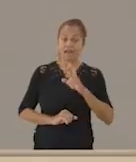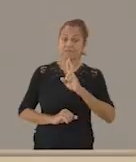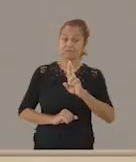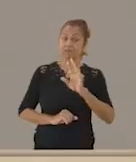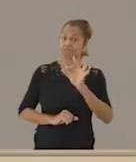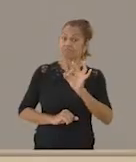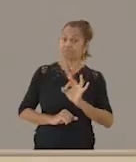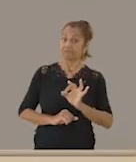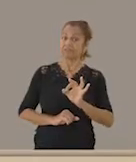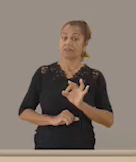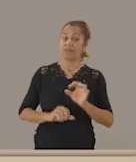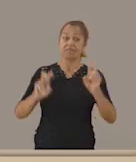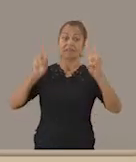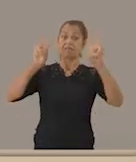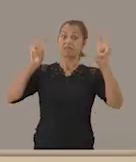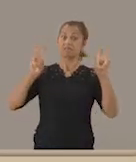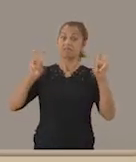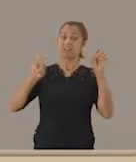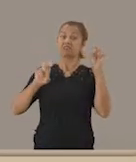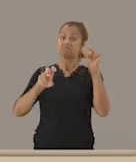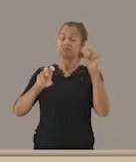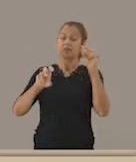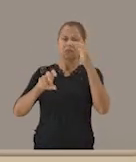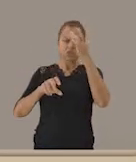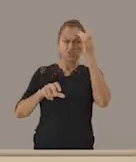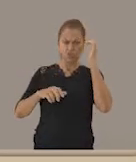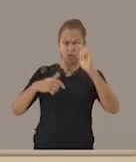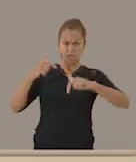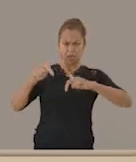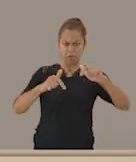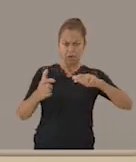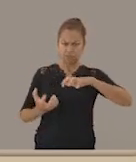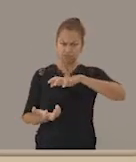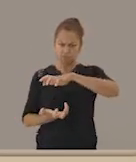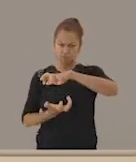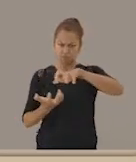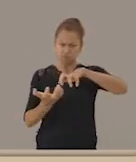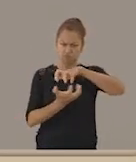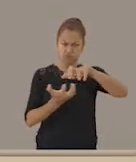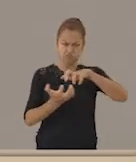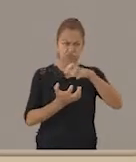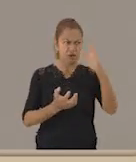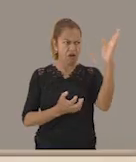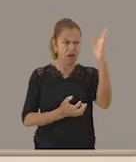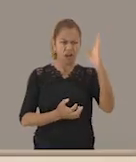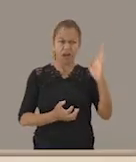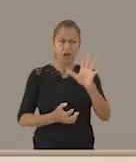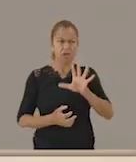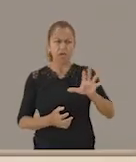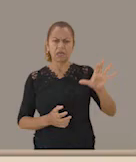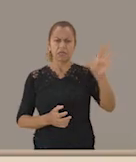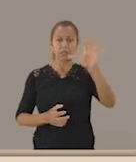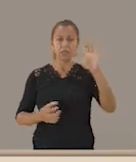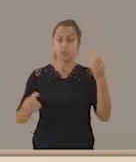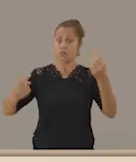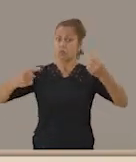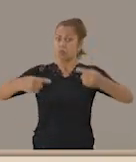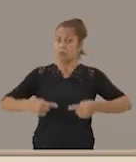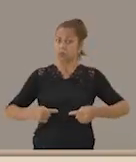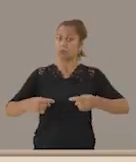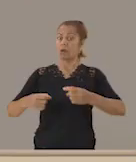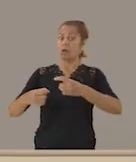Resposta, na manchete. Trabalhadores protestam em todo o Brasil contra a terceirização. Questão